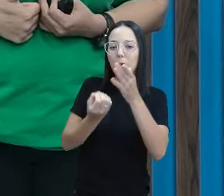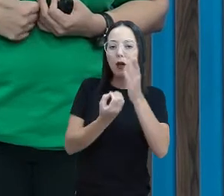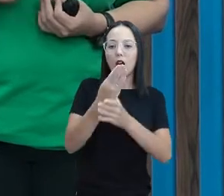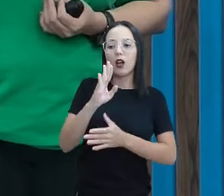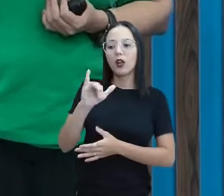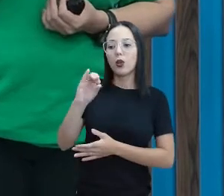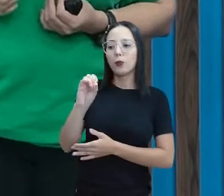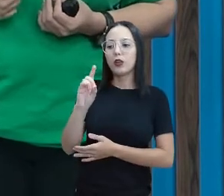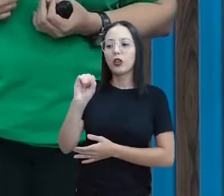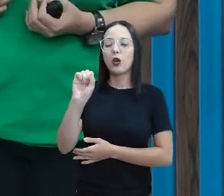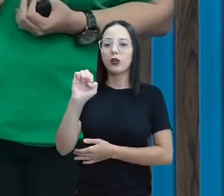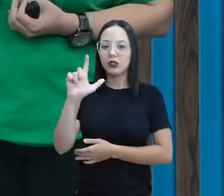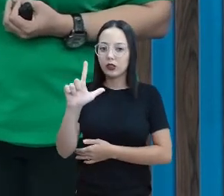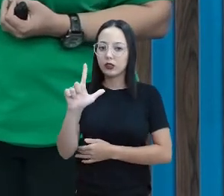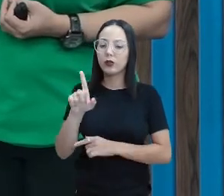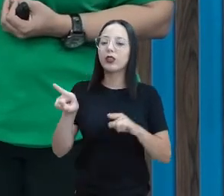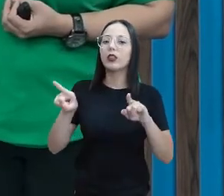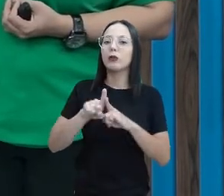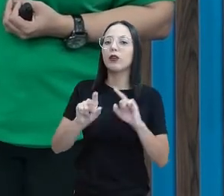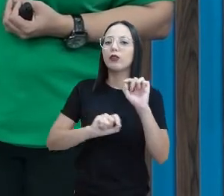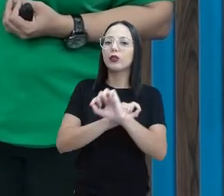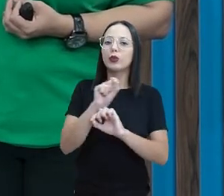biodiesel aí, e isso foi